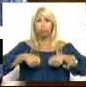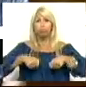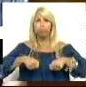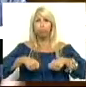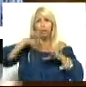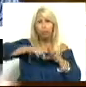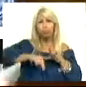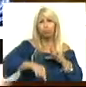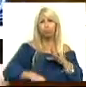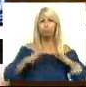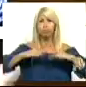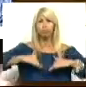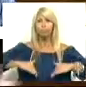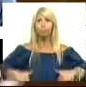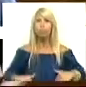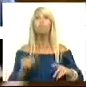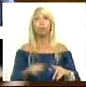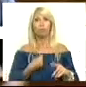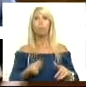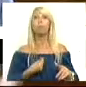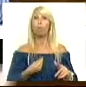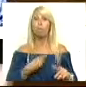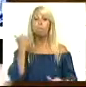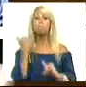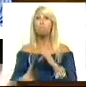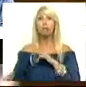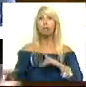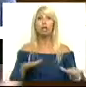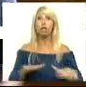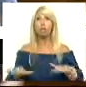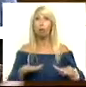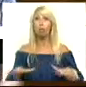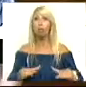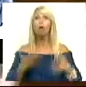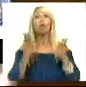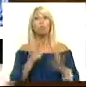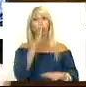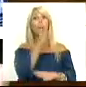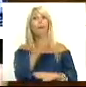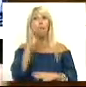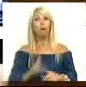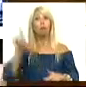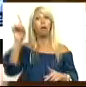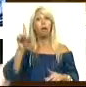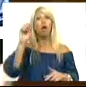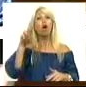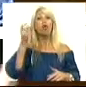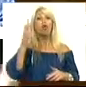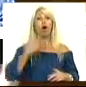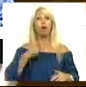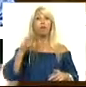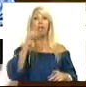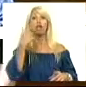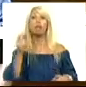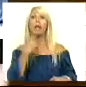questão extraordinariamente preocupante. Os riscos sísmicos, como já foram comprovados pela prática no Nordeste de Inglaterra. Então o Sr. Deputado